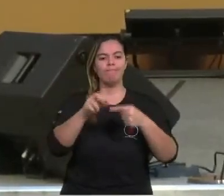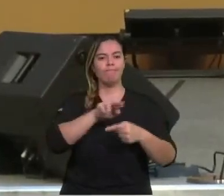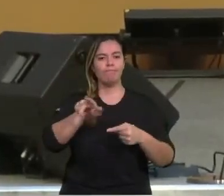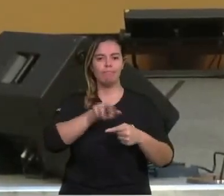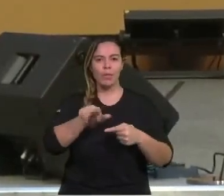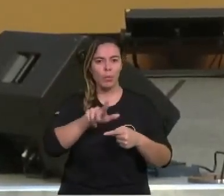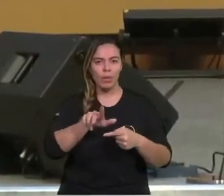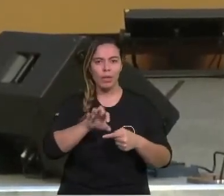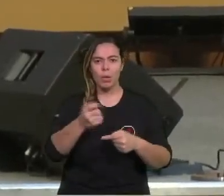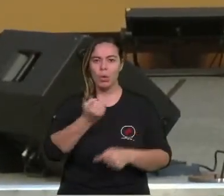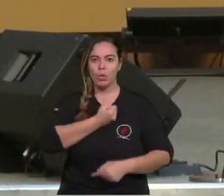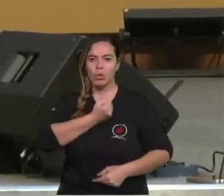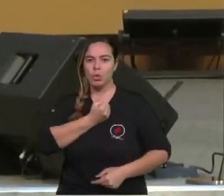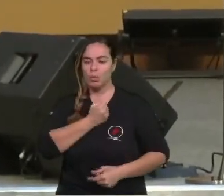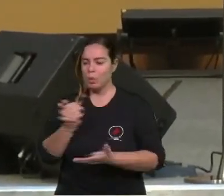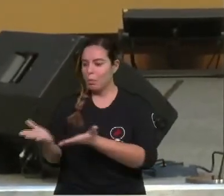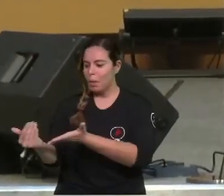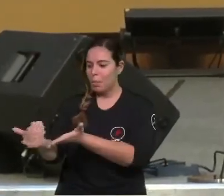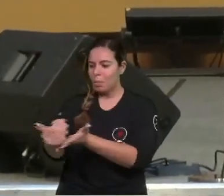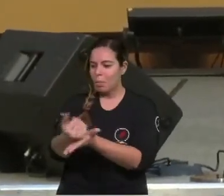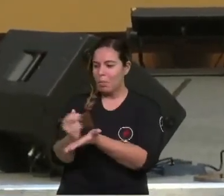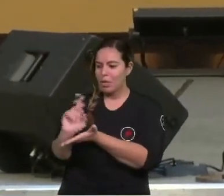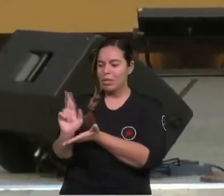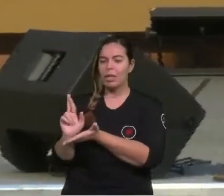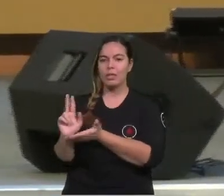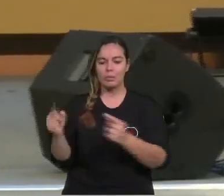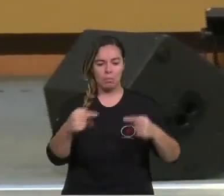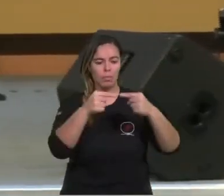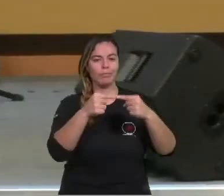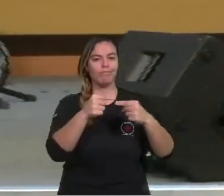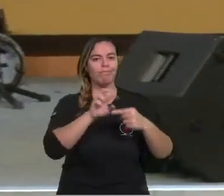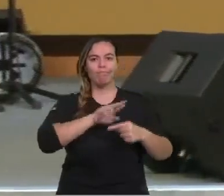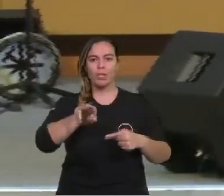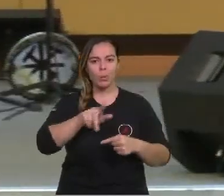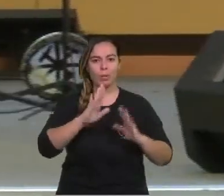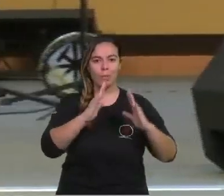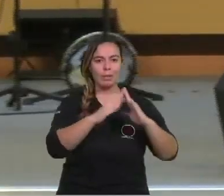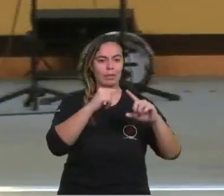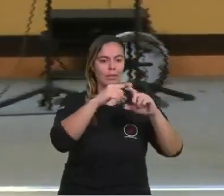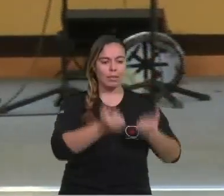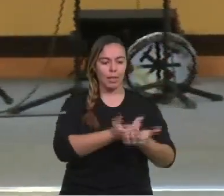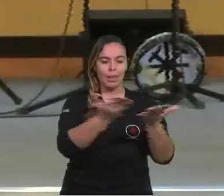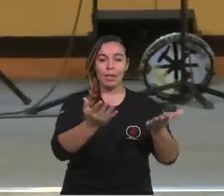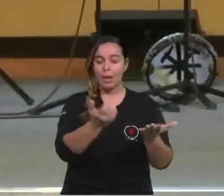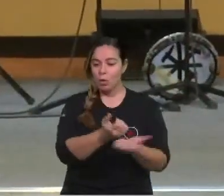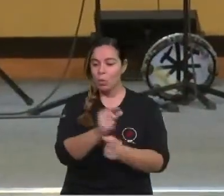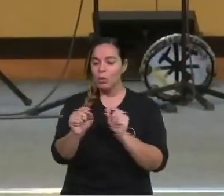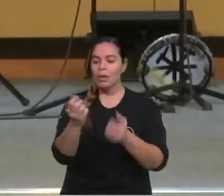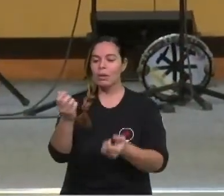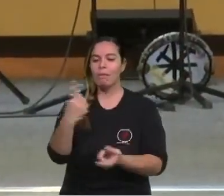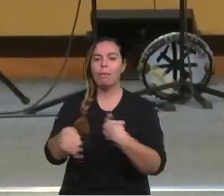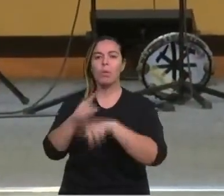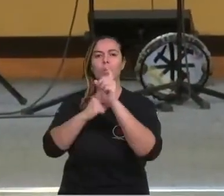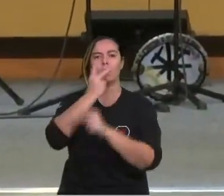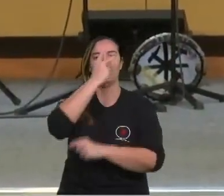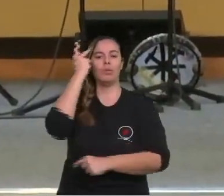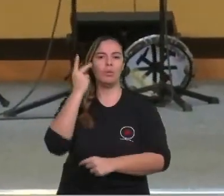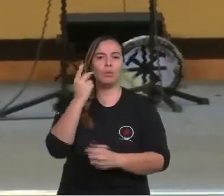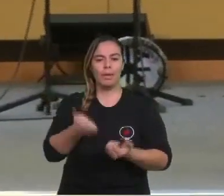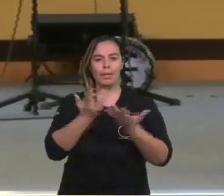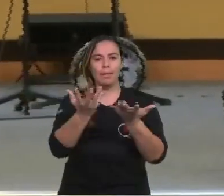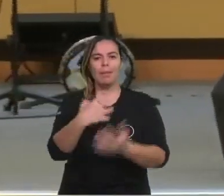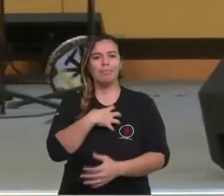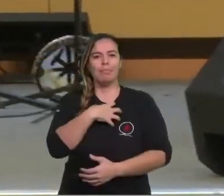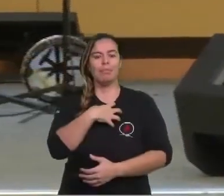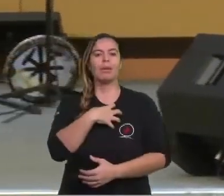não é medida pelo número de sua arrecadação. É medida pelo nível de transformação que ela oferece para as pessoas, por aquilo que ela causa